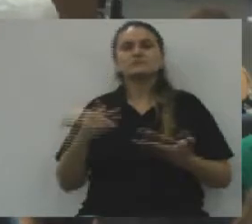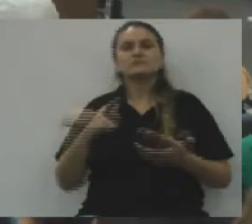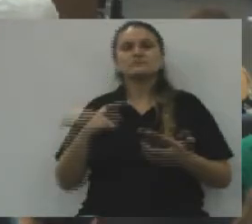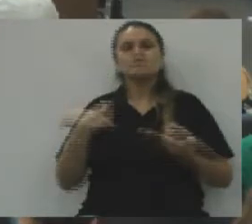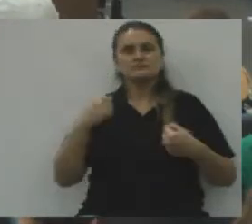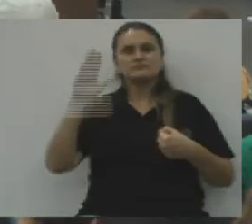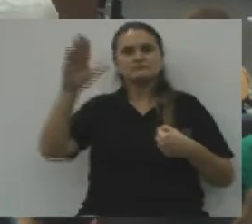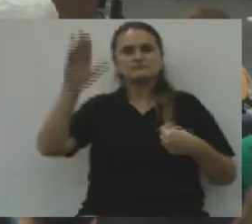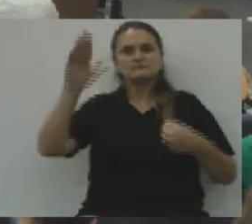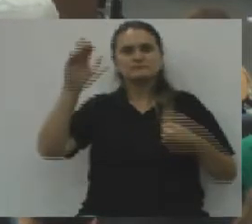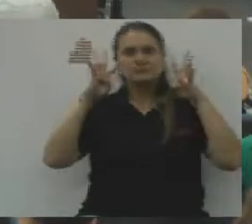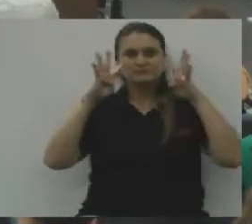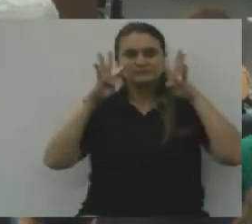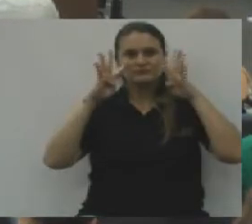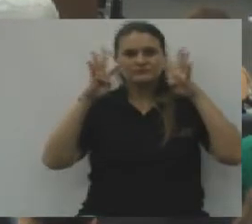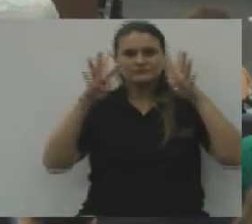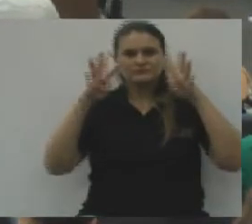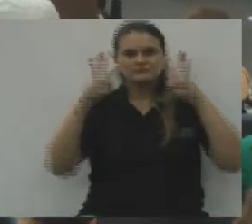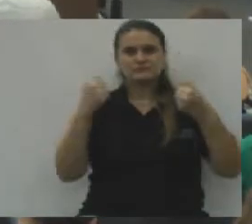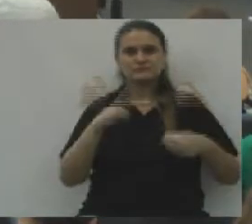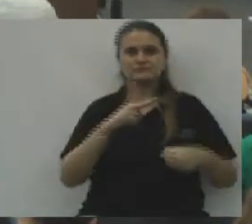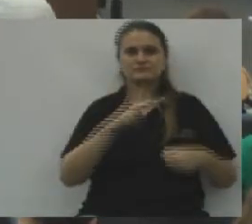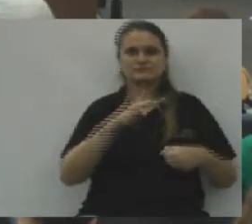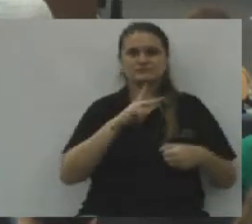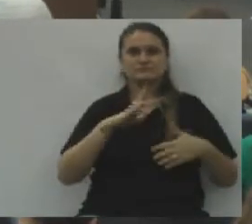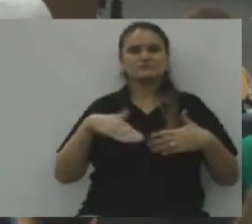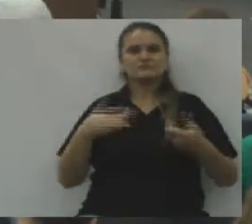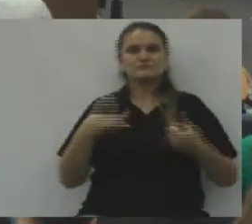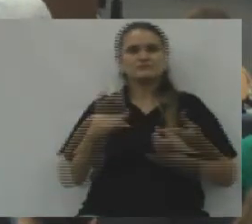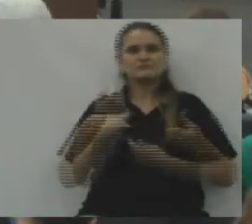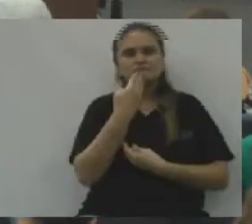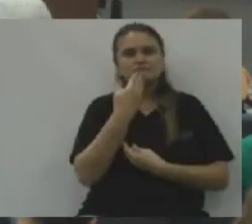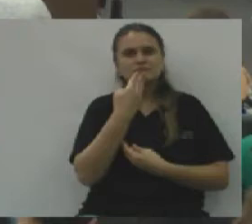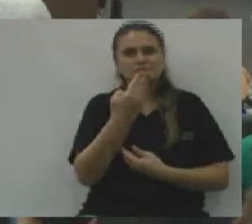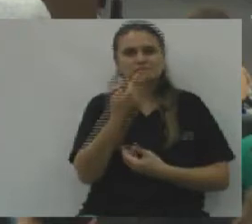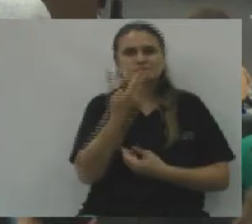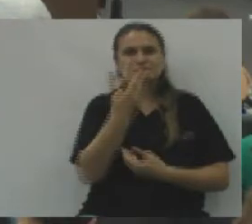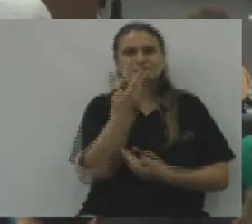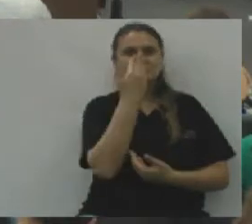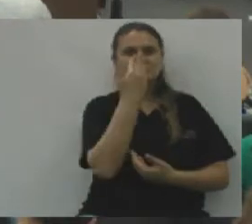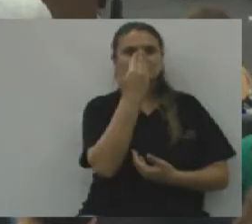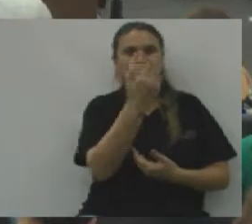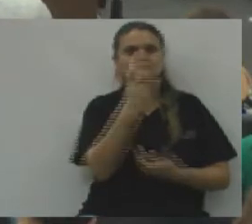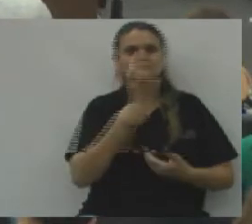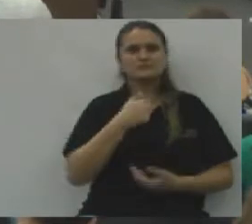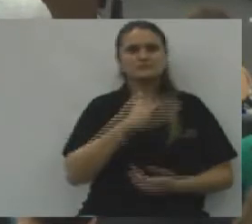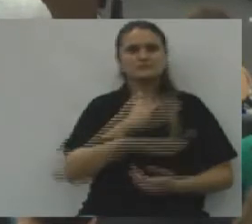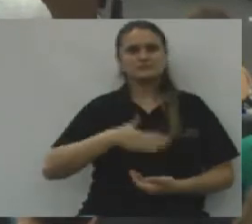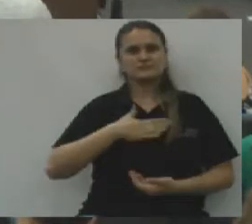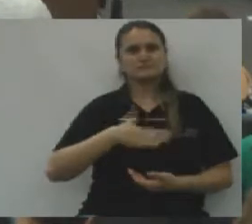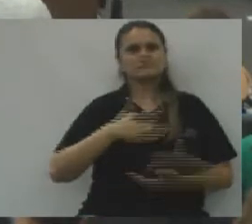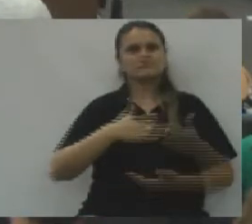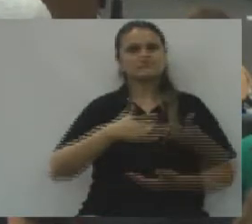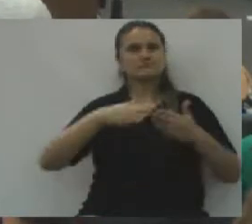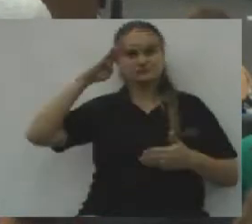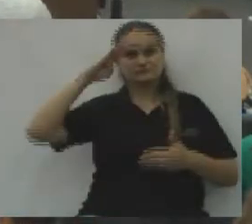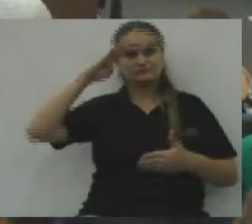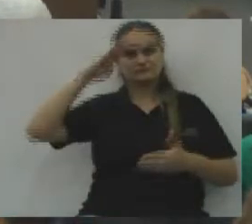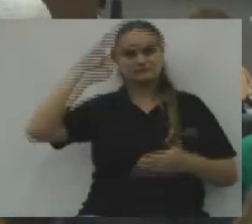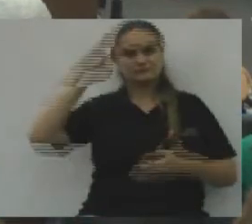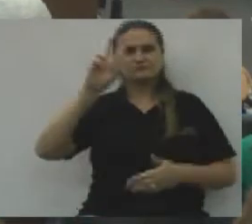atenção, nós temos que chamar no particular. E quando tem que elogiar, tem que ser na frente. Eu gostaria de pedir para os soldados